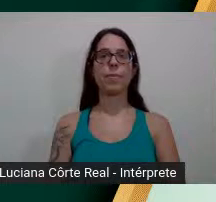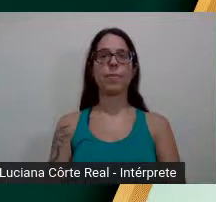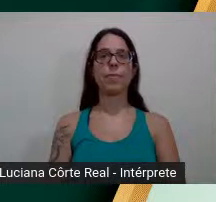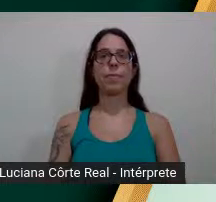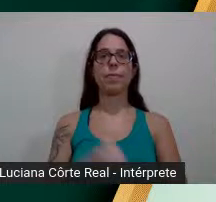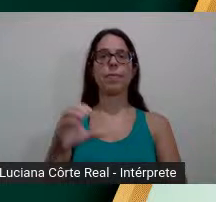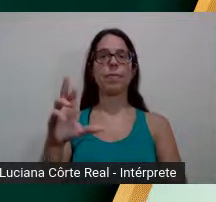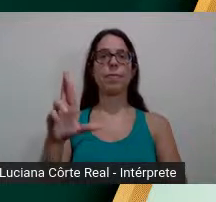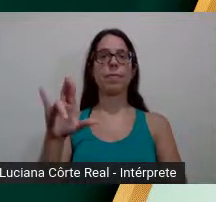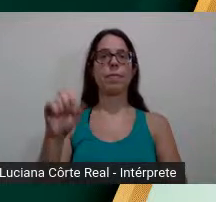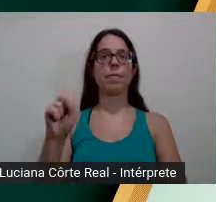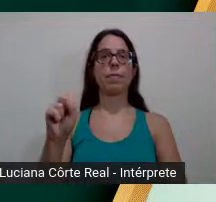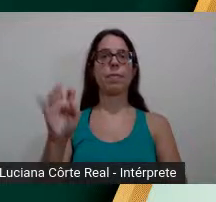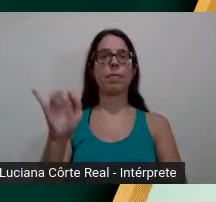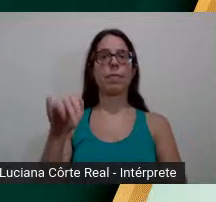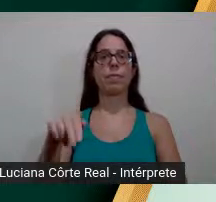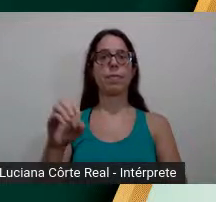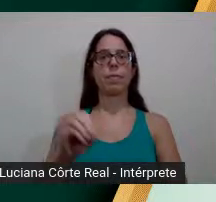Cristiano Malavolta.